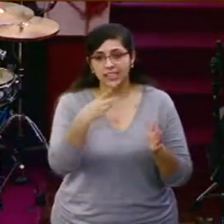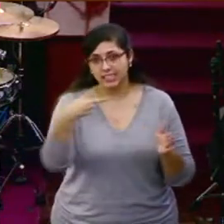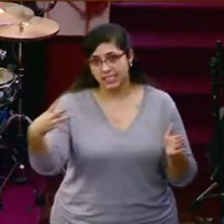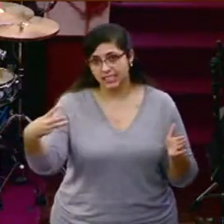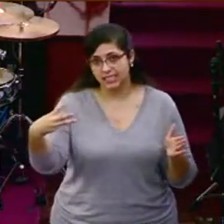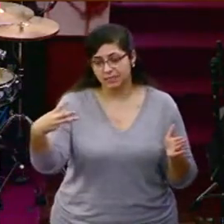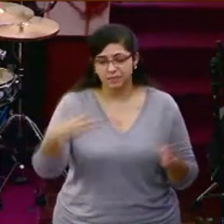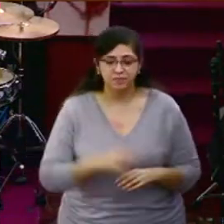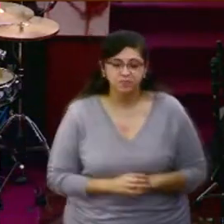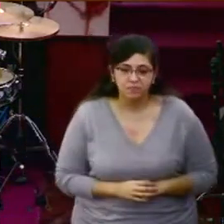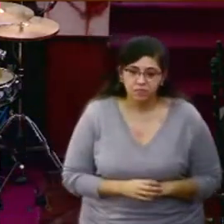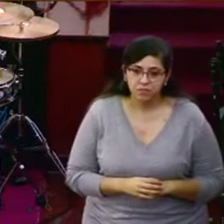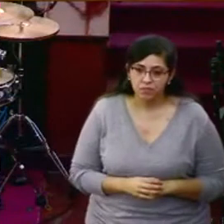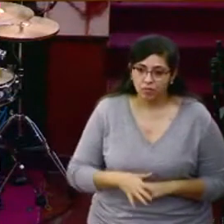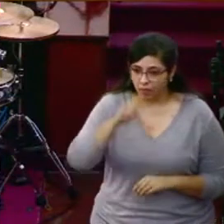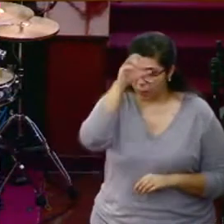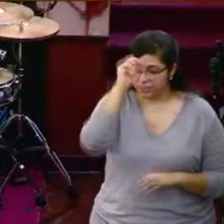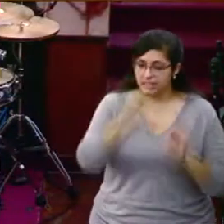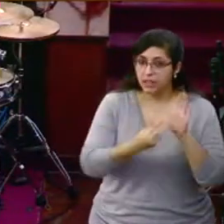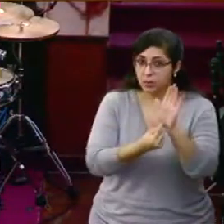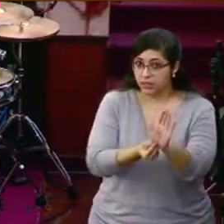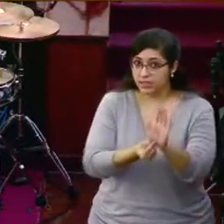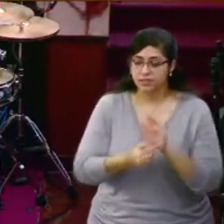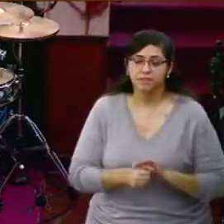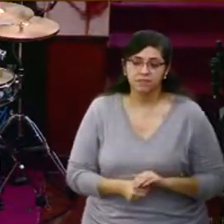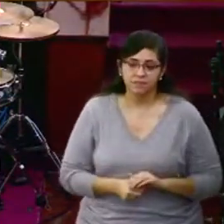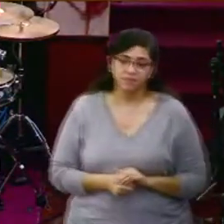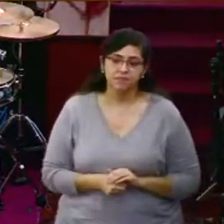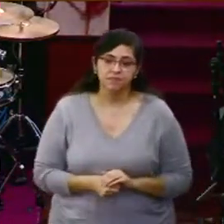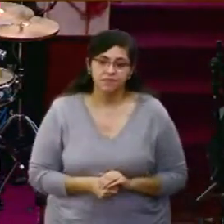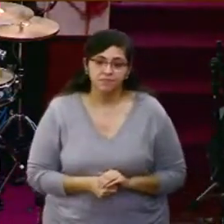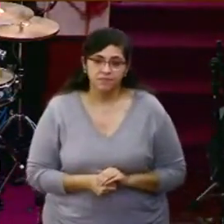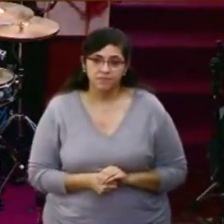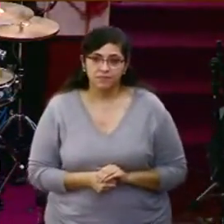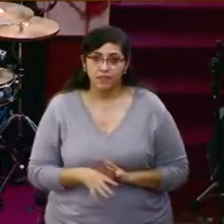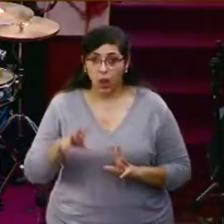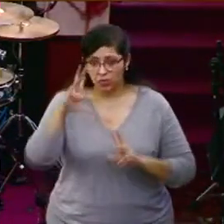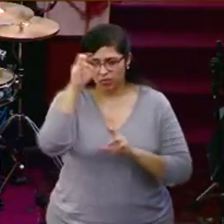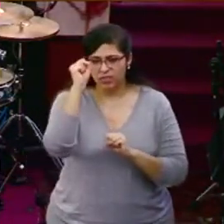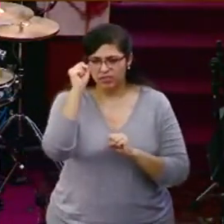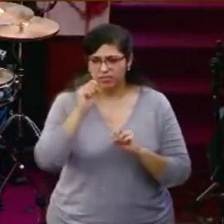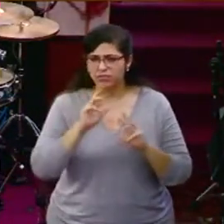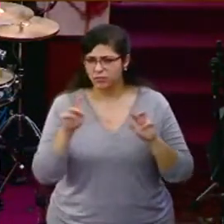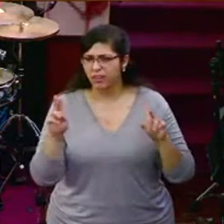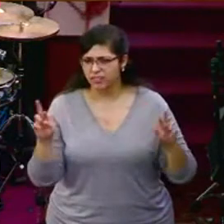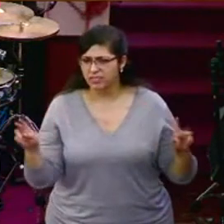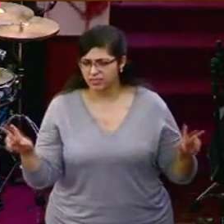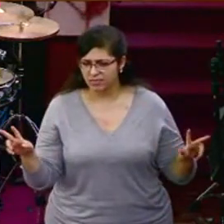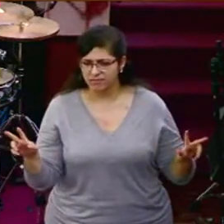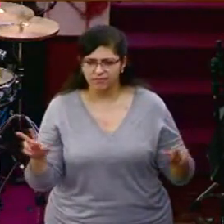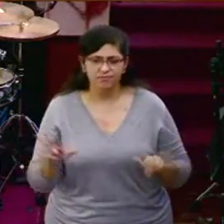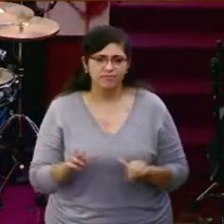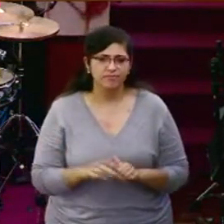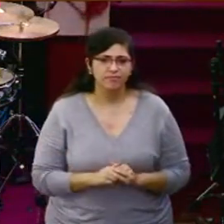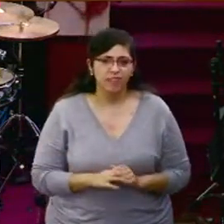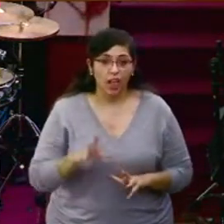expressar o seu aprendizado sobre a força então o início da meditação falei que alguns tipos de forças né sejam as